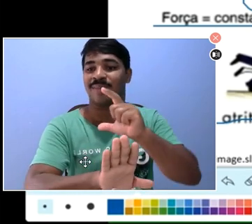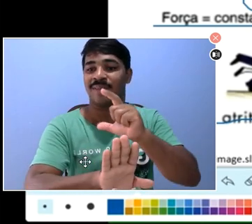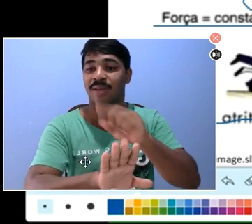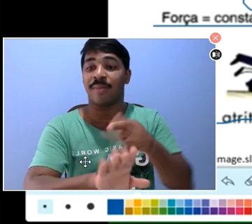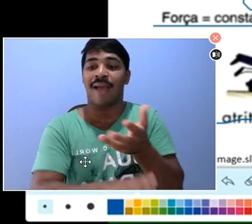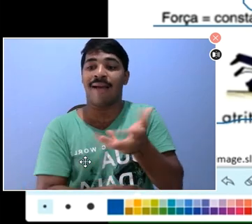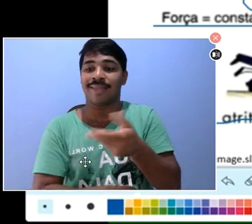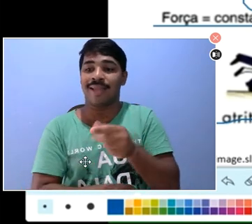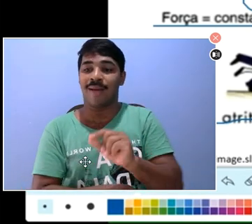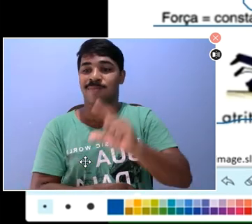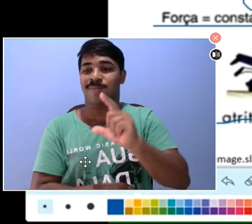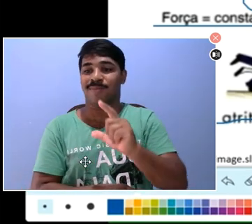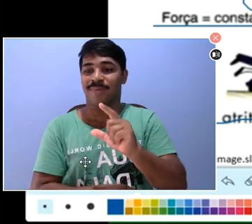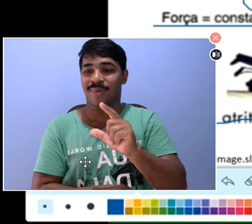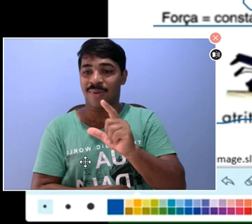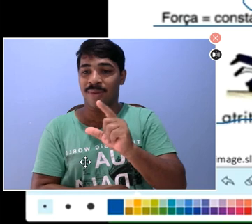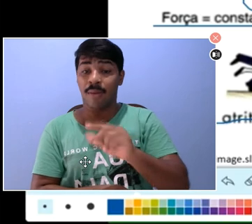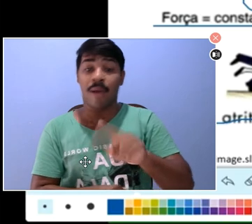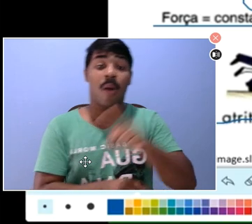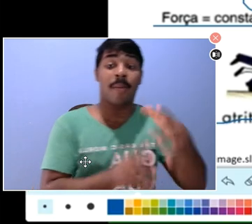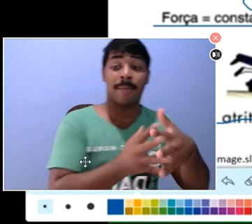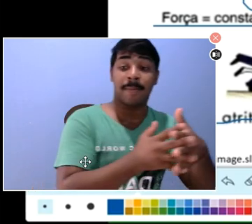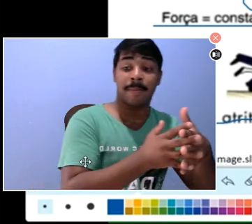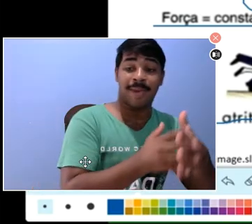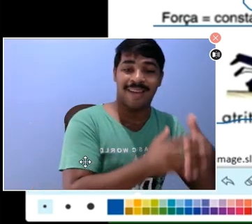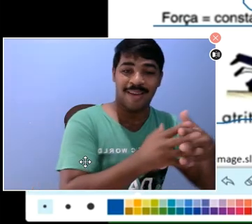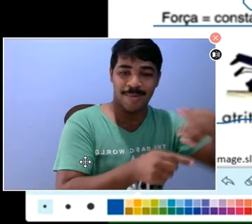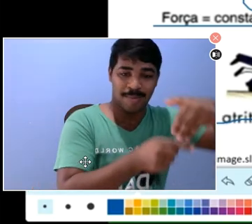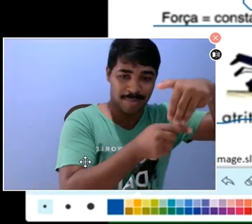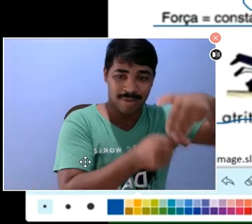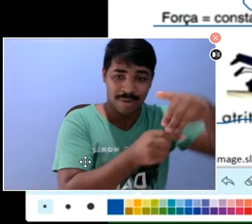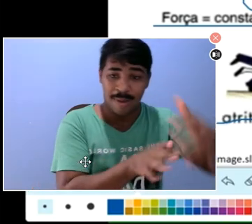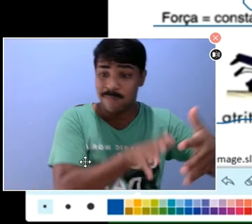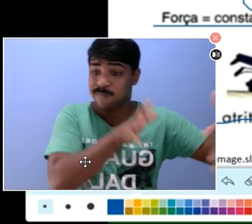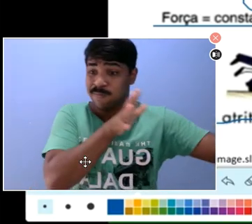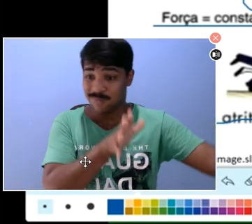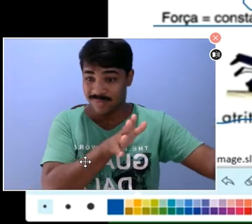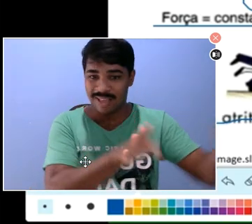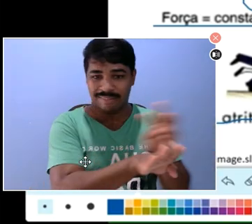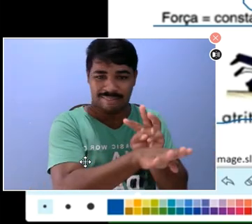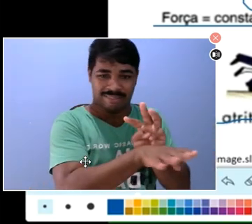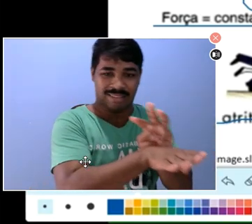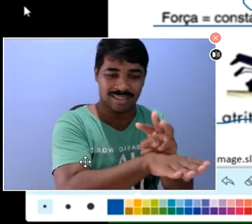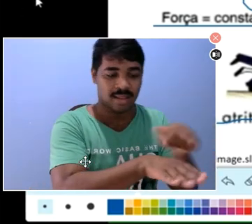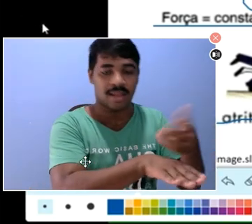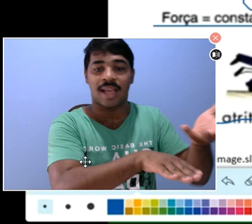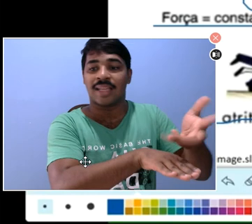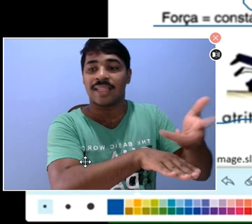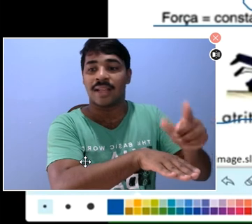tá? É a variação do movimento, tá bom, pessoal? Ela é um pouquinho mais complexa a